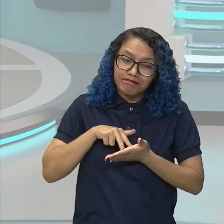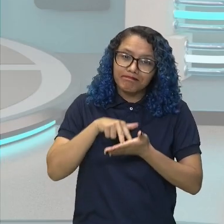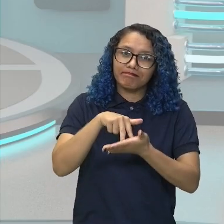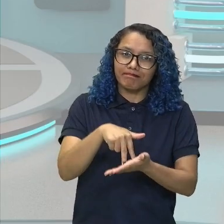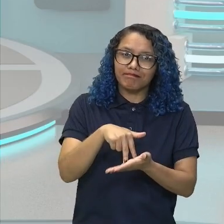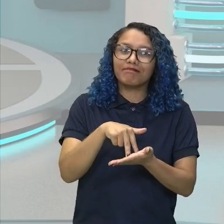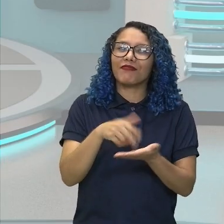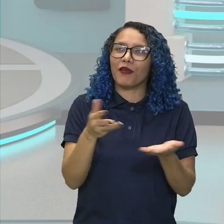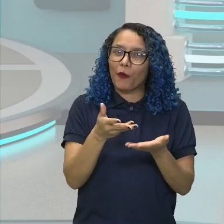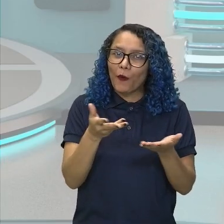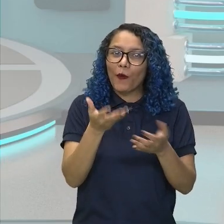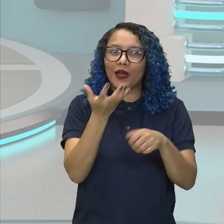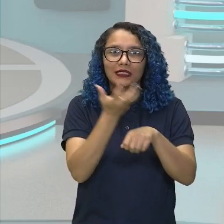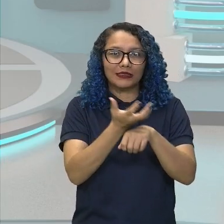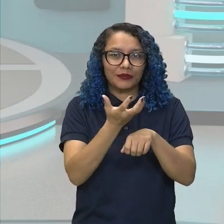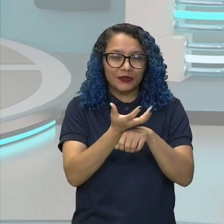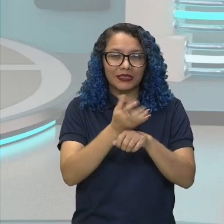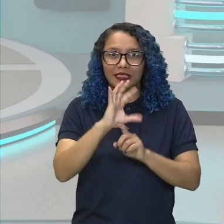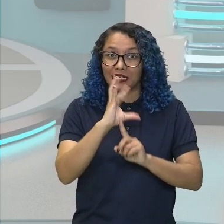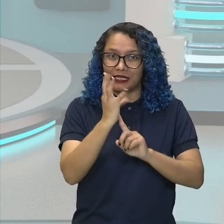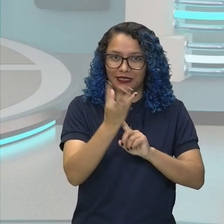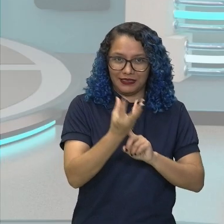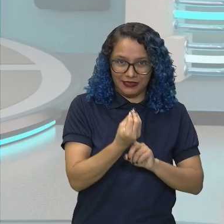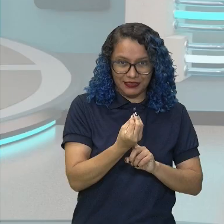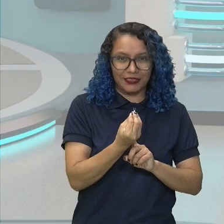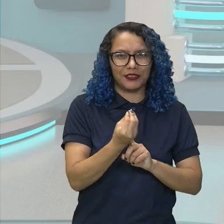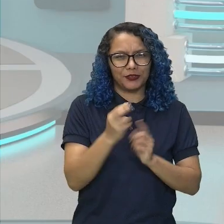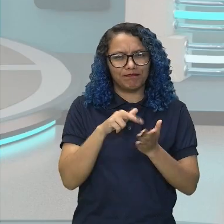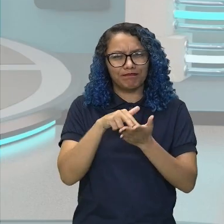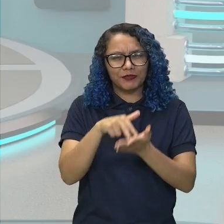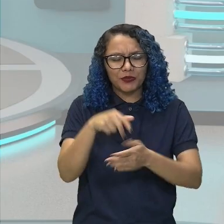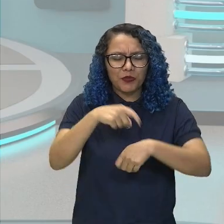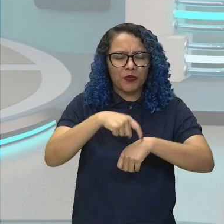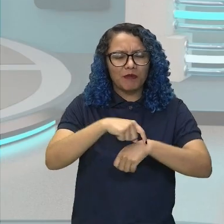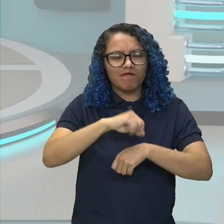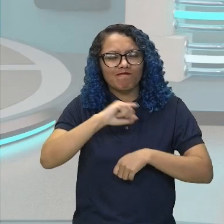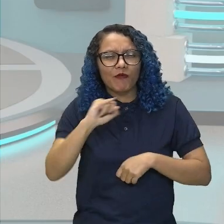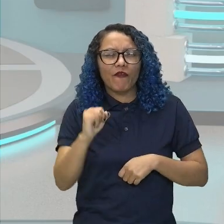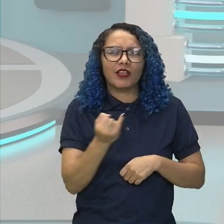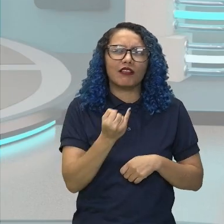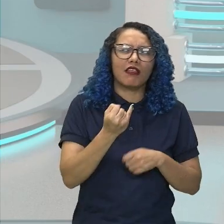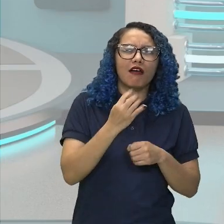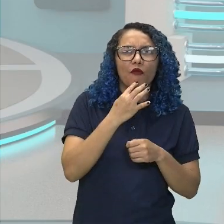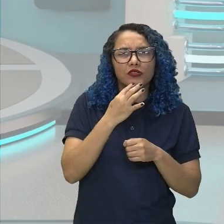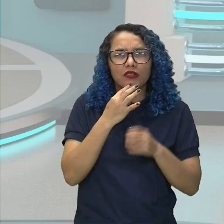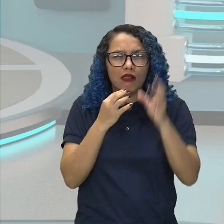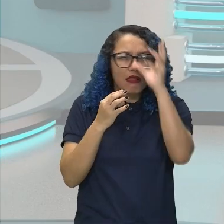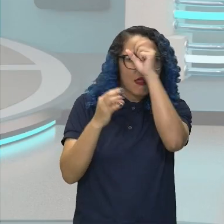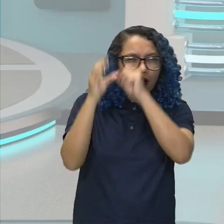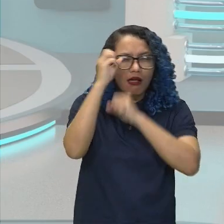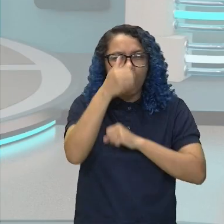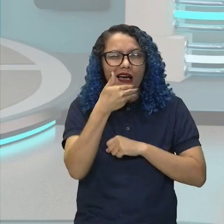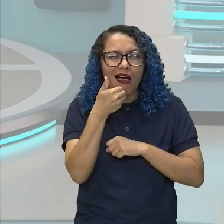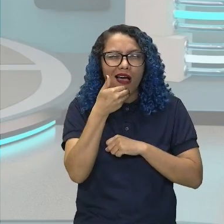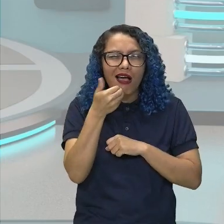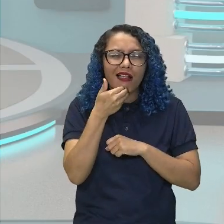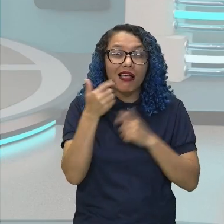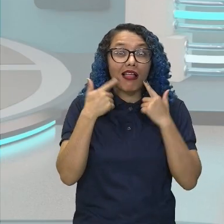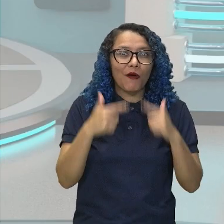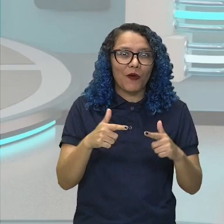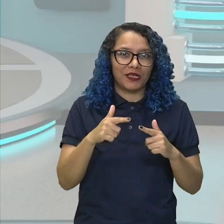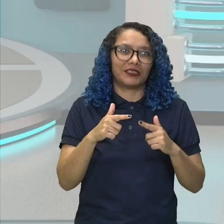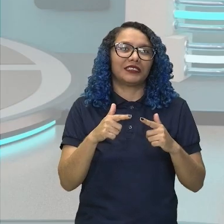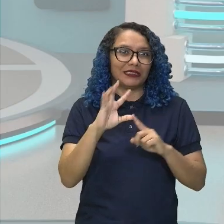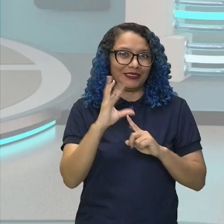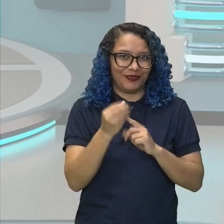de arte. Estaremos aqui nesse tempo aproveitando, conhecendo e apreciando sobre as linguagens artísticas. Vamos